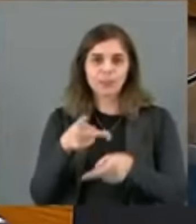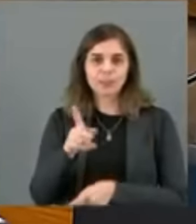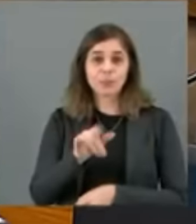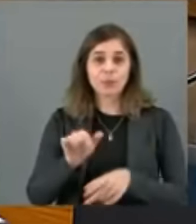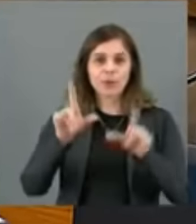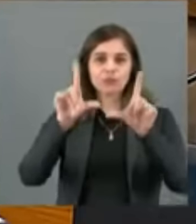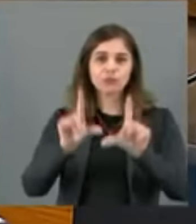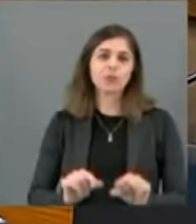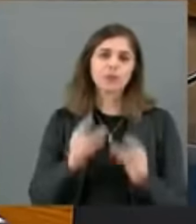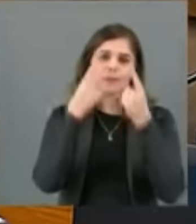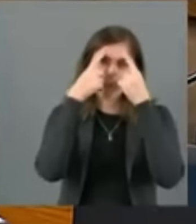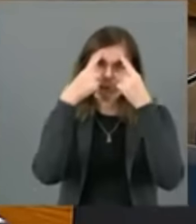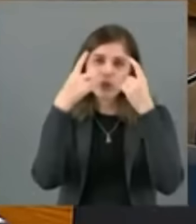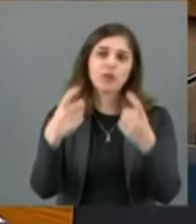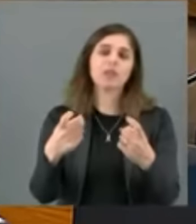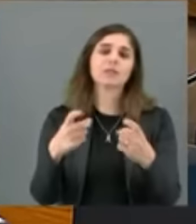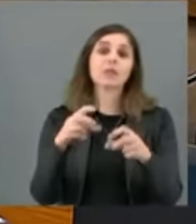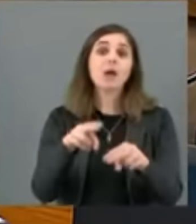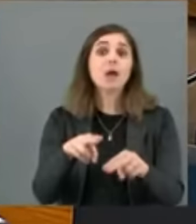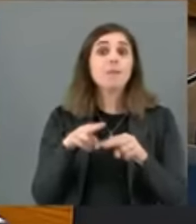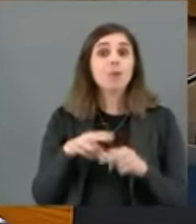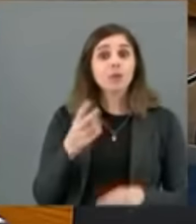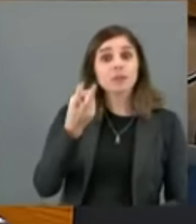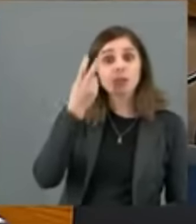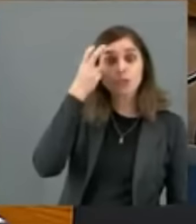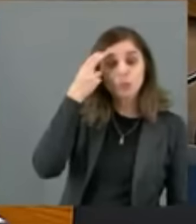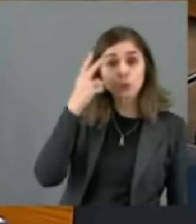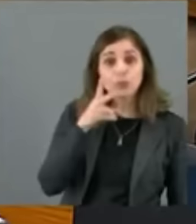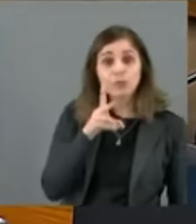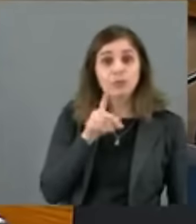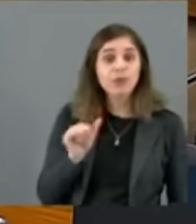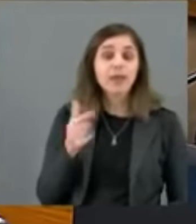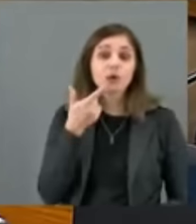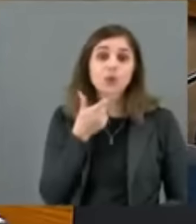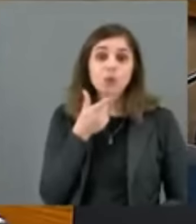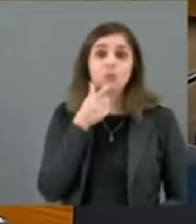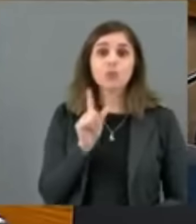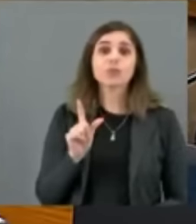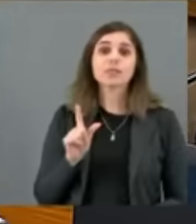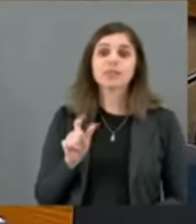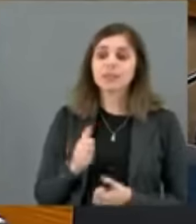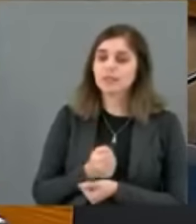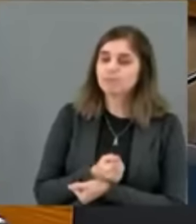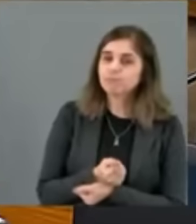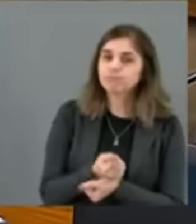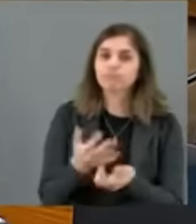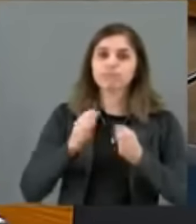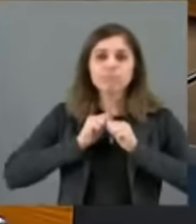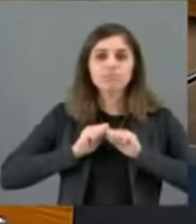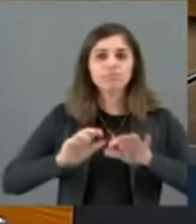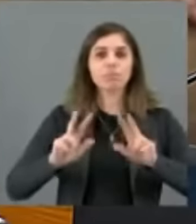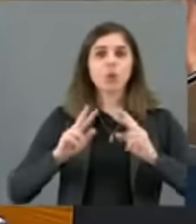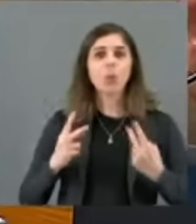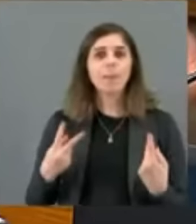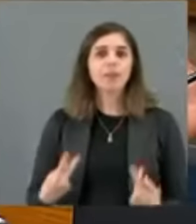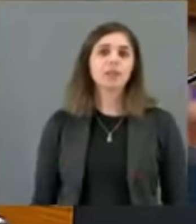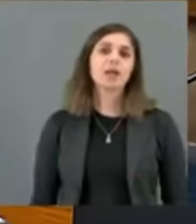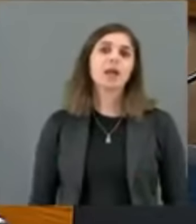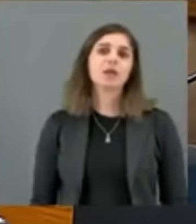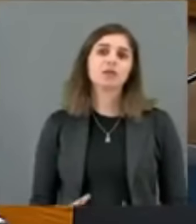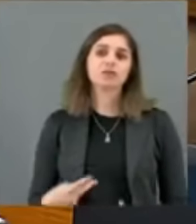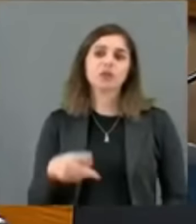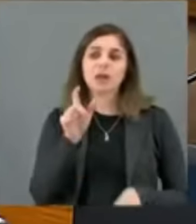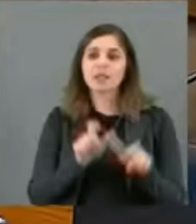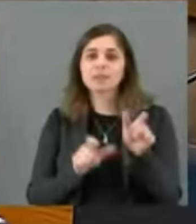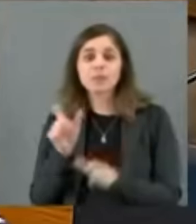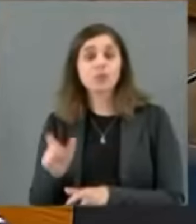a violência. É através da cultura que nós vamos dar um caráter humanizador no processo educacional, nesse processo de